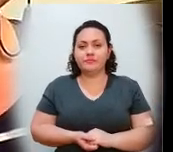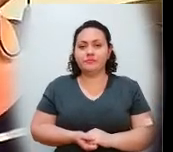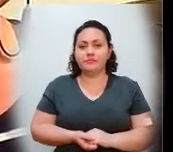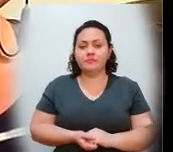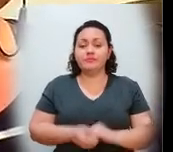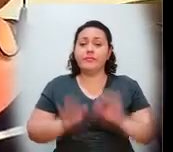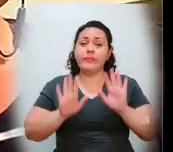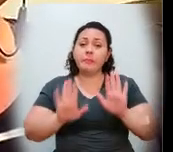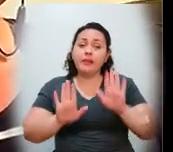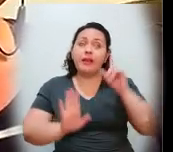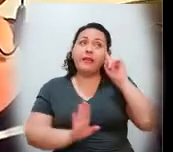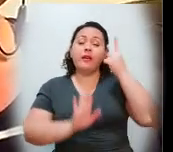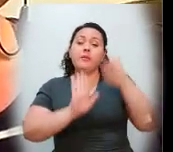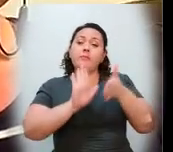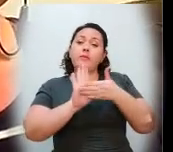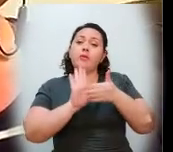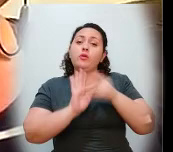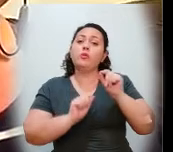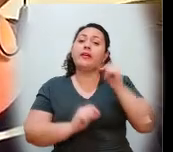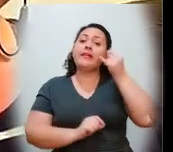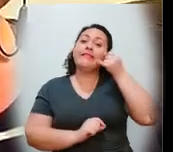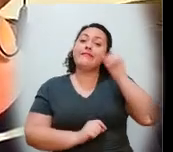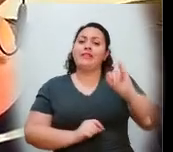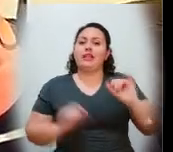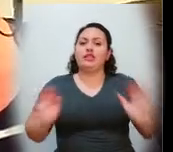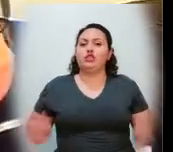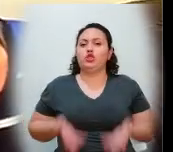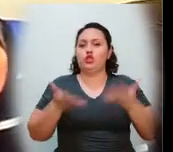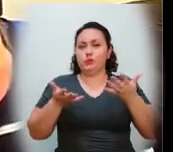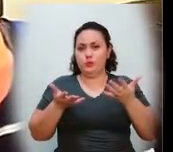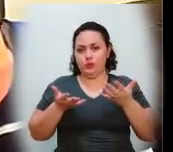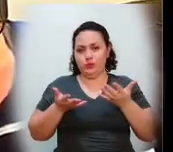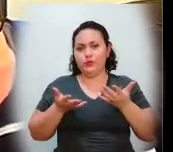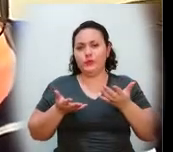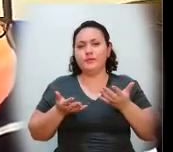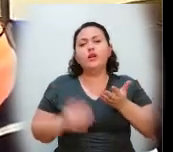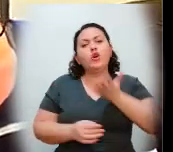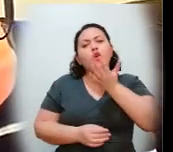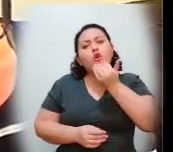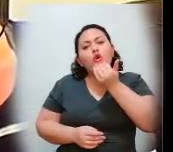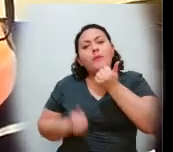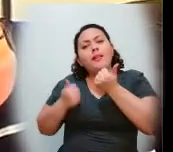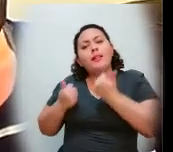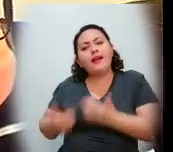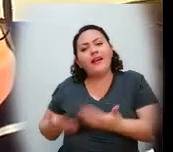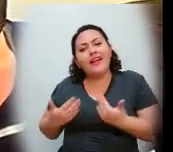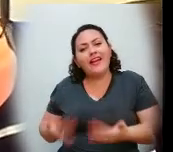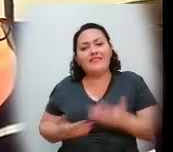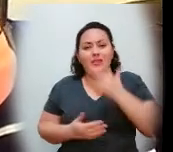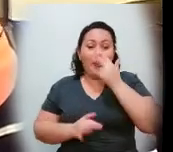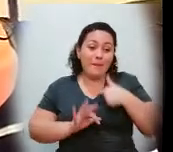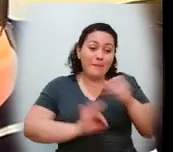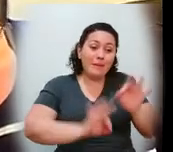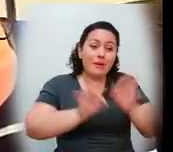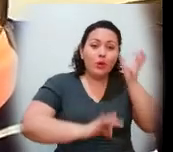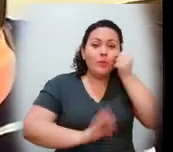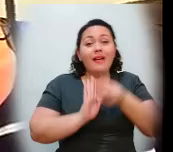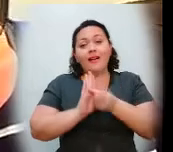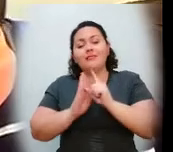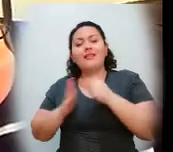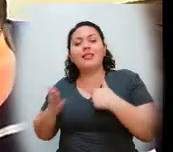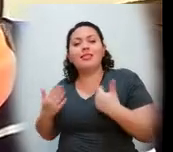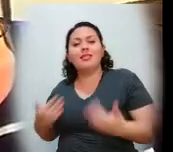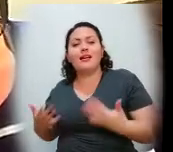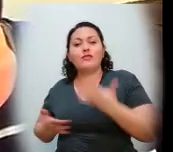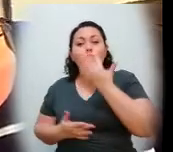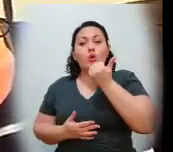Então, mas a ideia é evitar estimulantes e fazer lanches mais leves antes de dormir para não Até ir